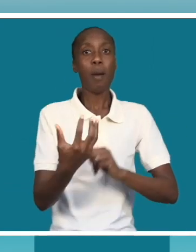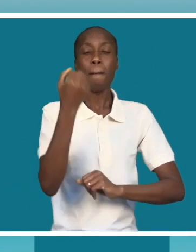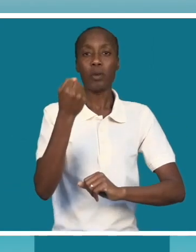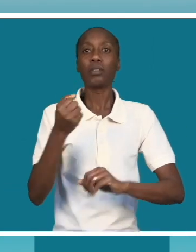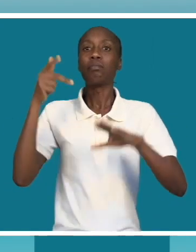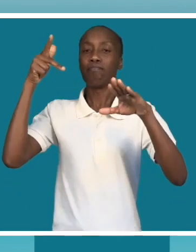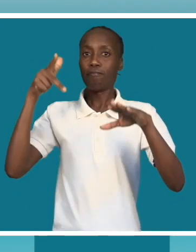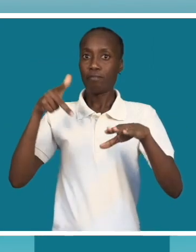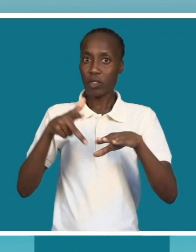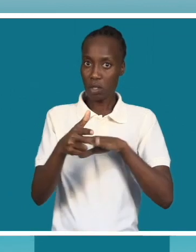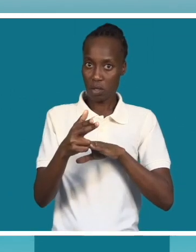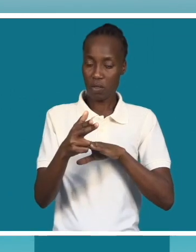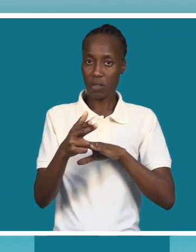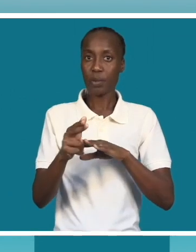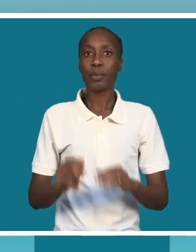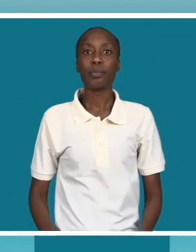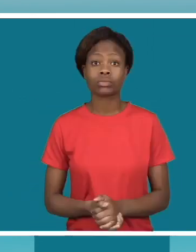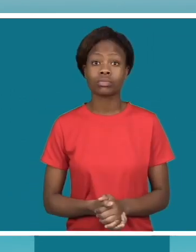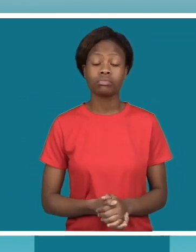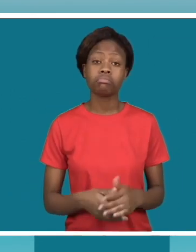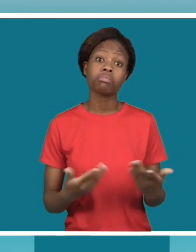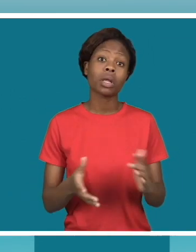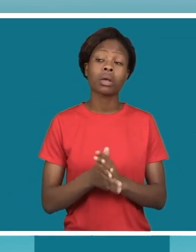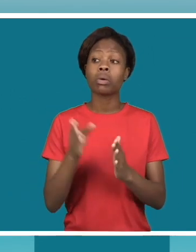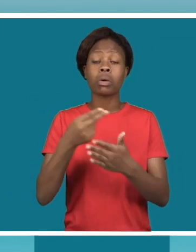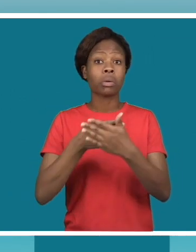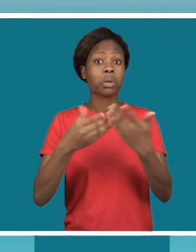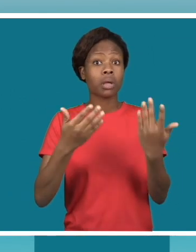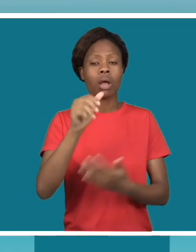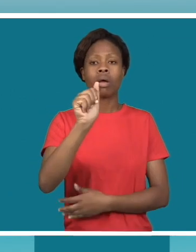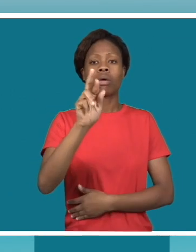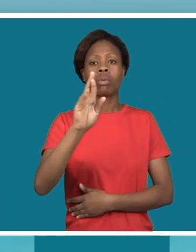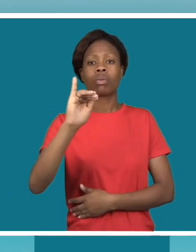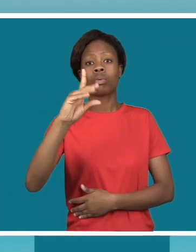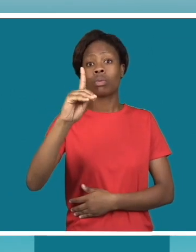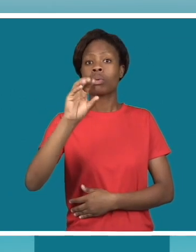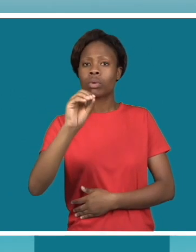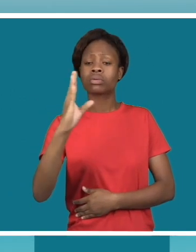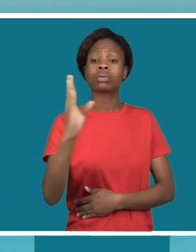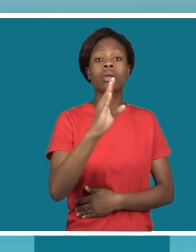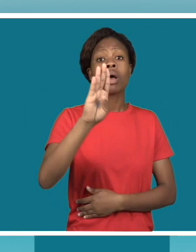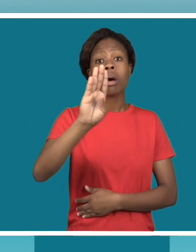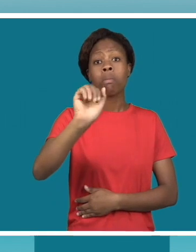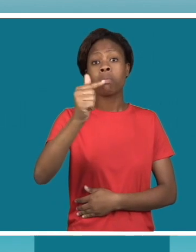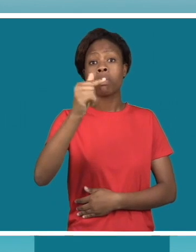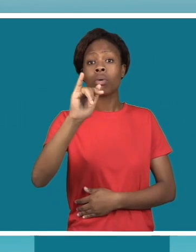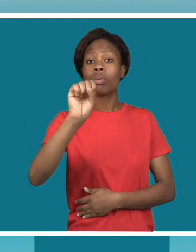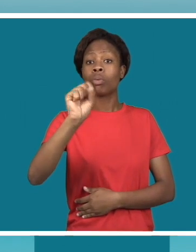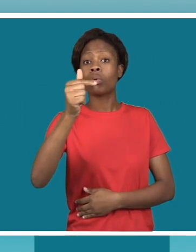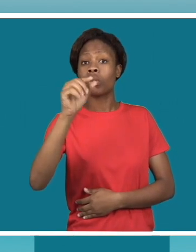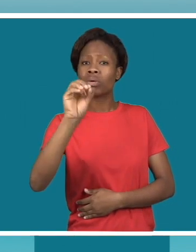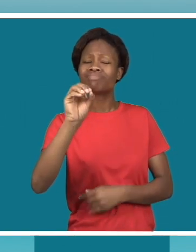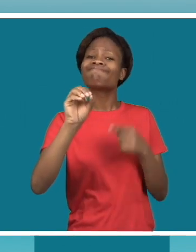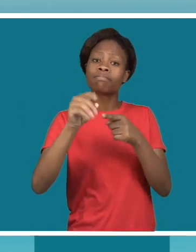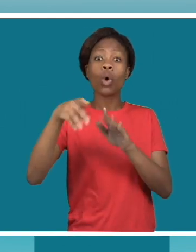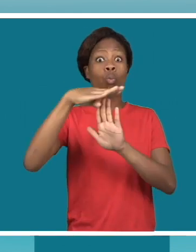seja ultrapassado. Para Arsídio Batista, oficial do programa na ADPP, as dificuldades